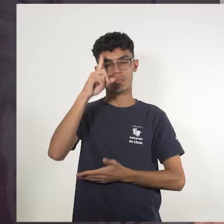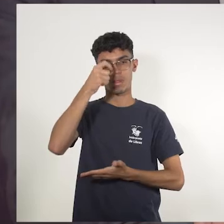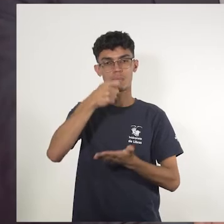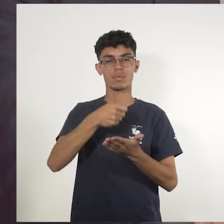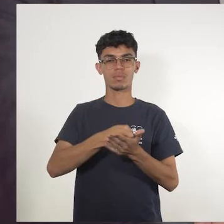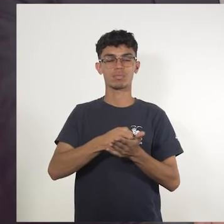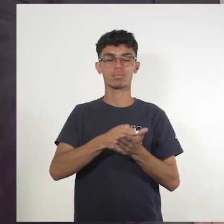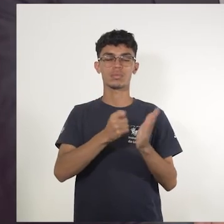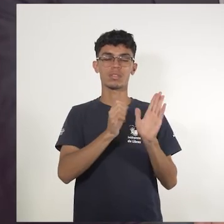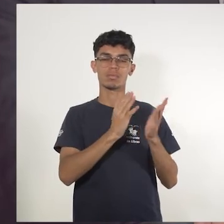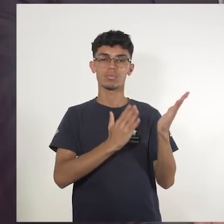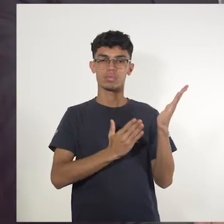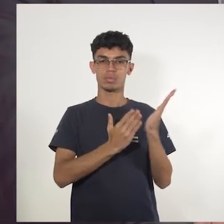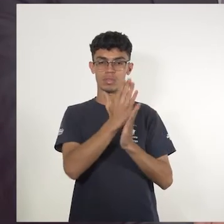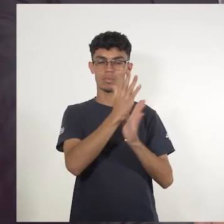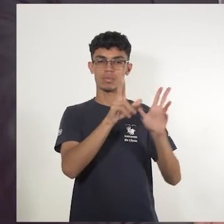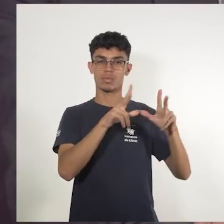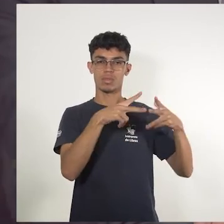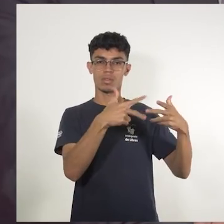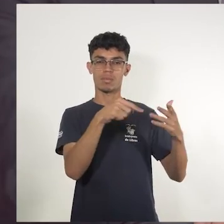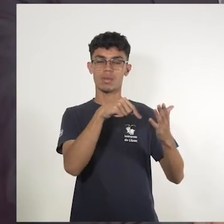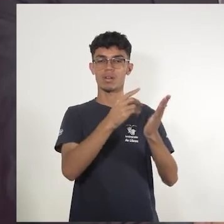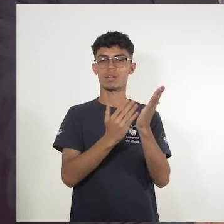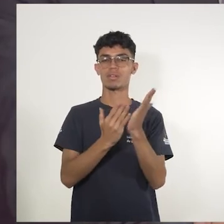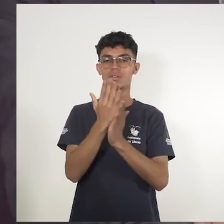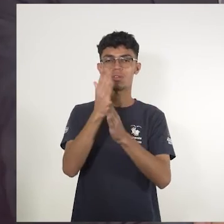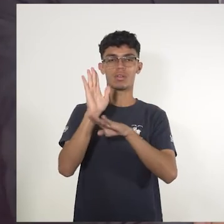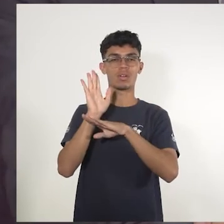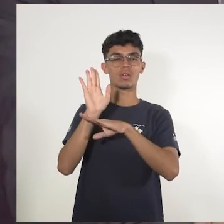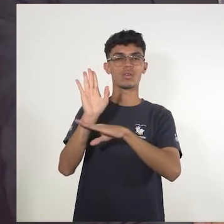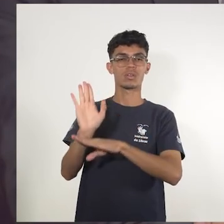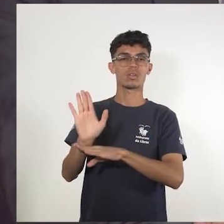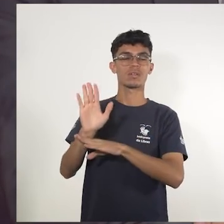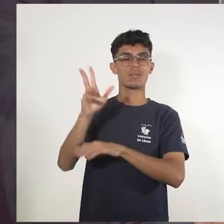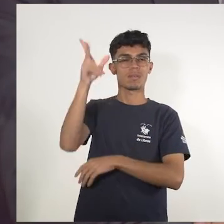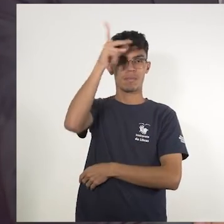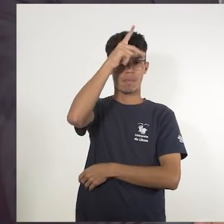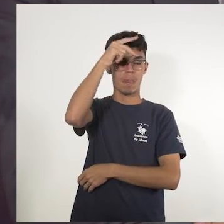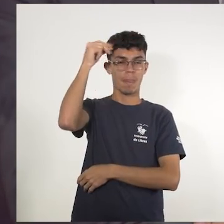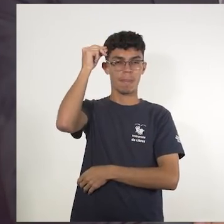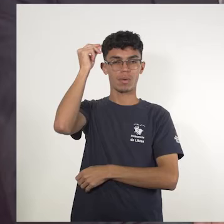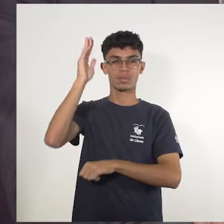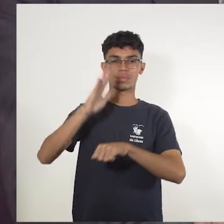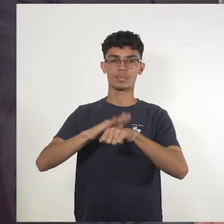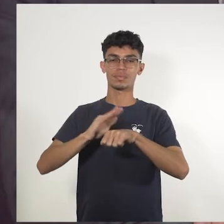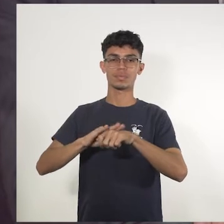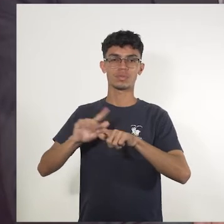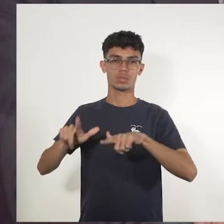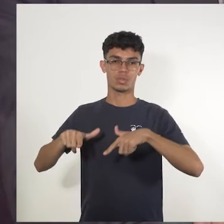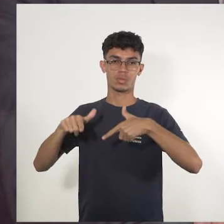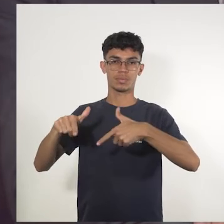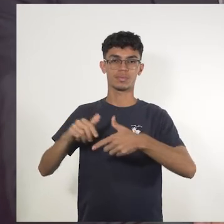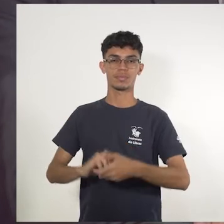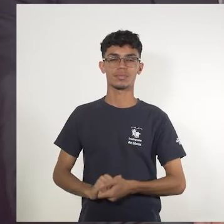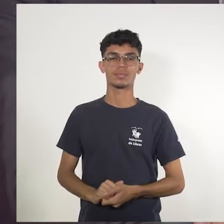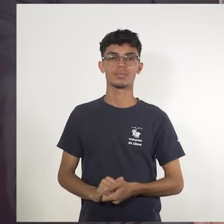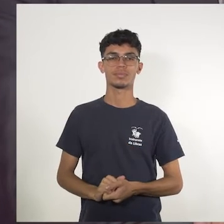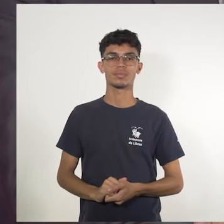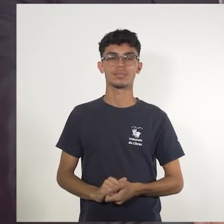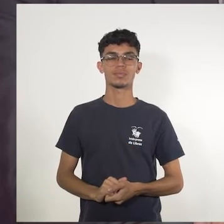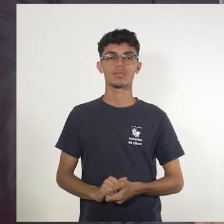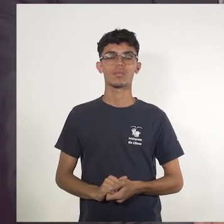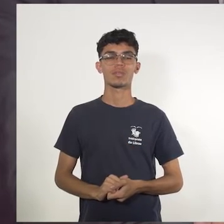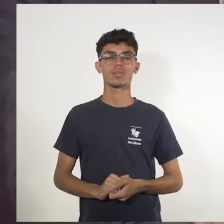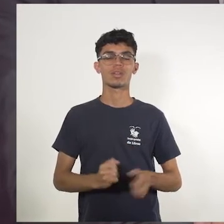foram aprovadas na Câmara para favorecer o trabalho da Prefeitura. Então, contudo, eu quero dizer para o